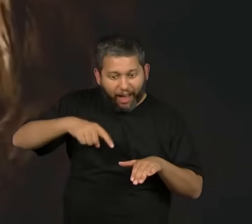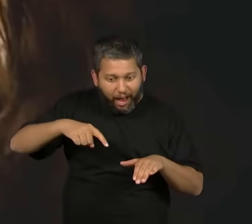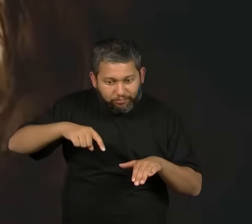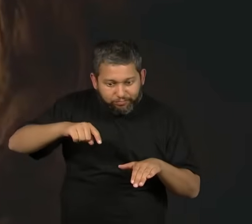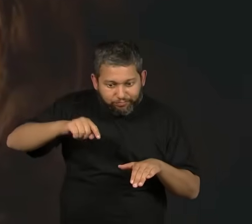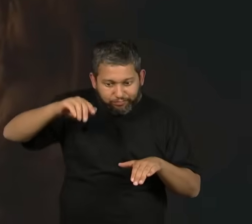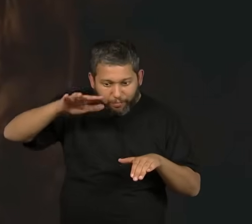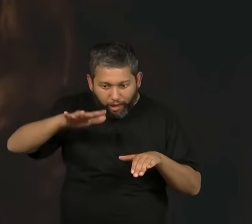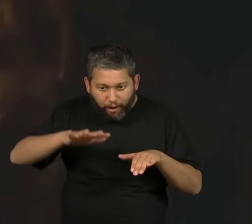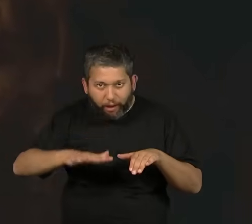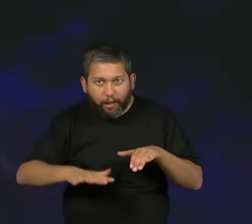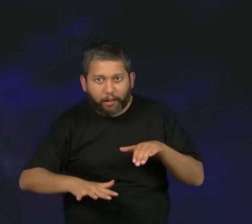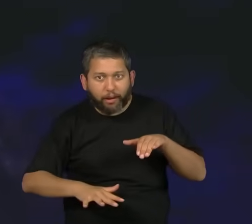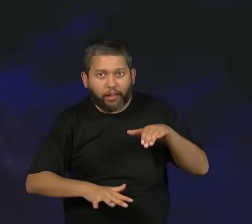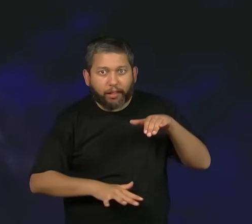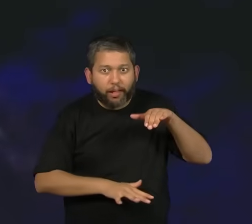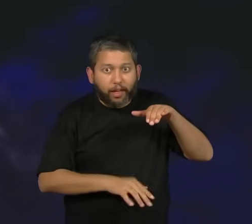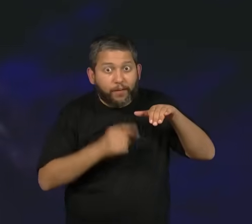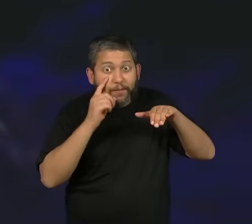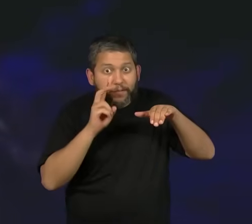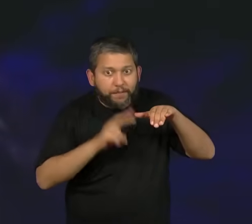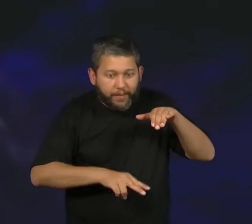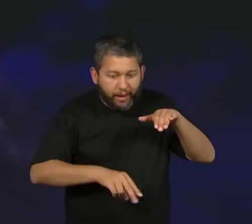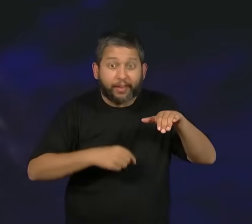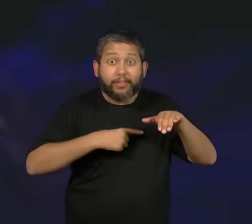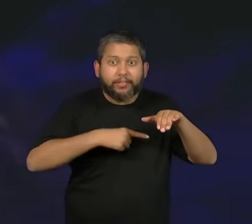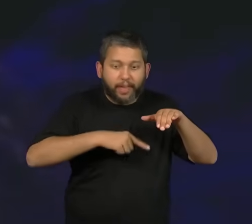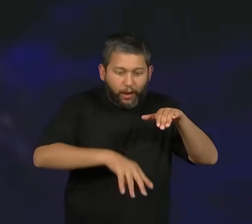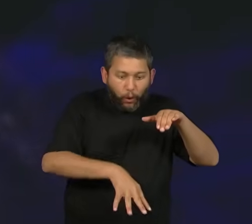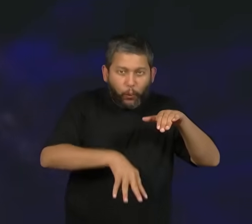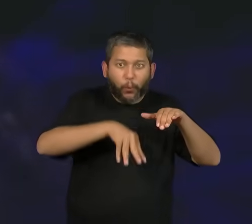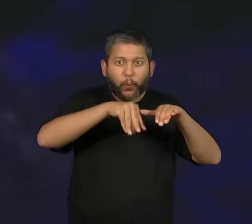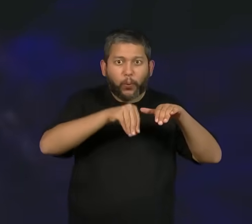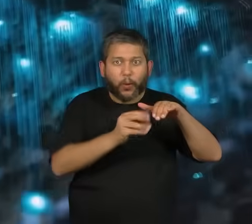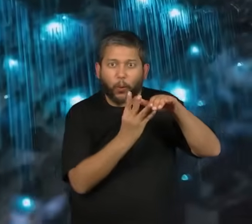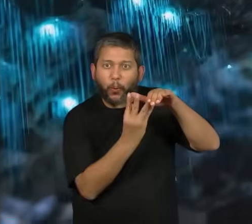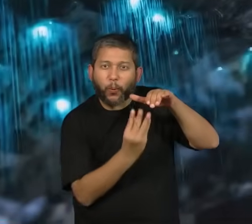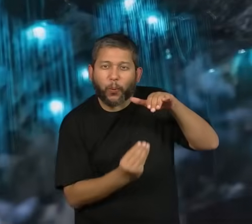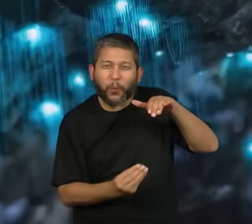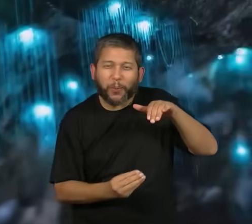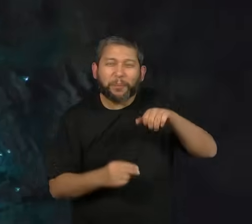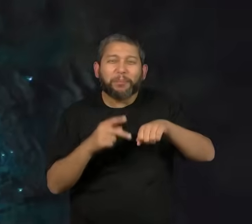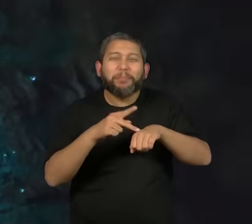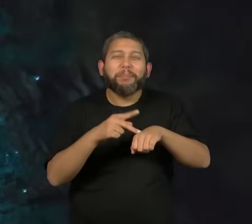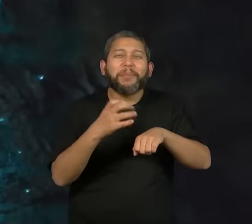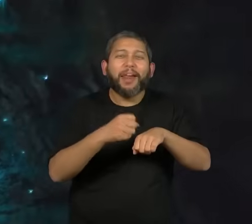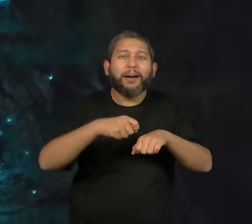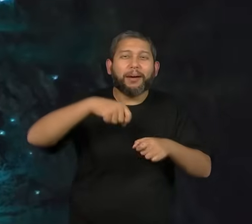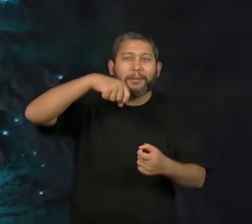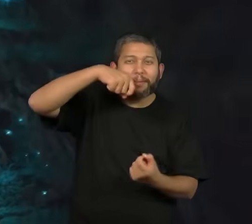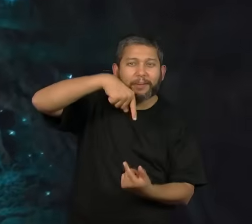encantam pelas esculturas no solo e no teto das rochas de calcário.